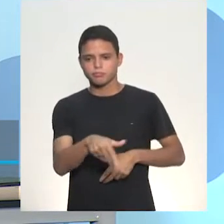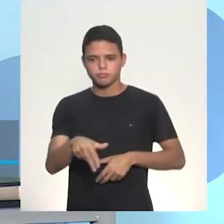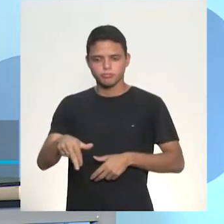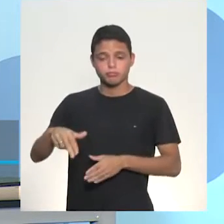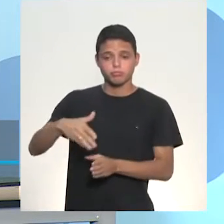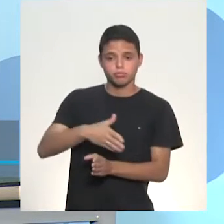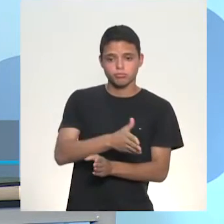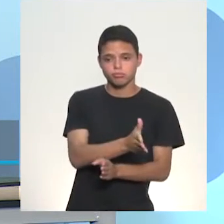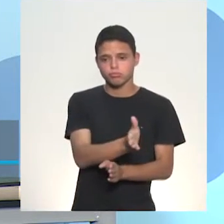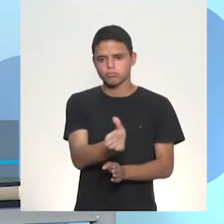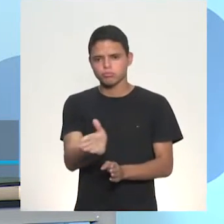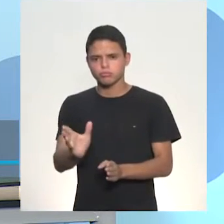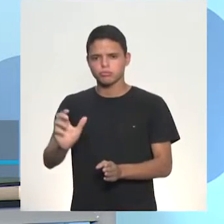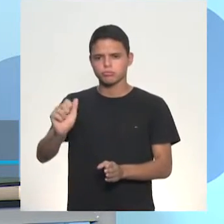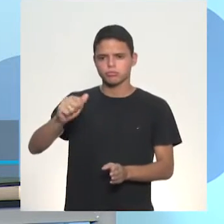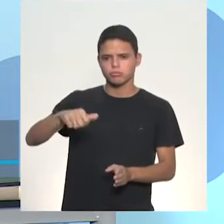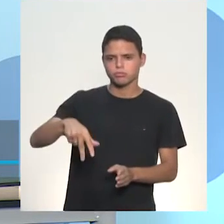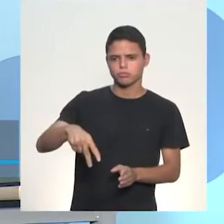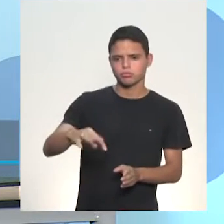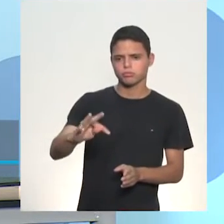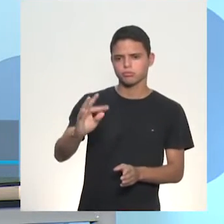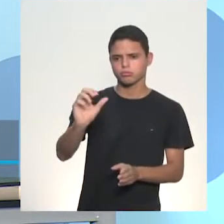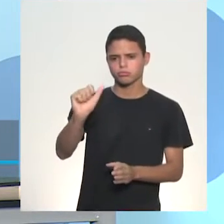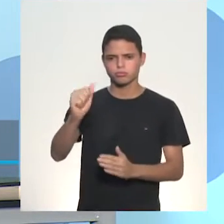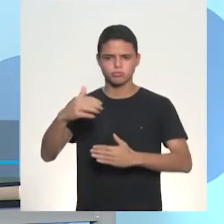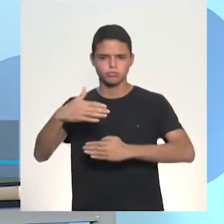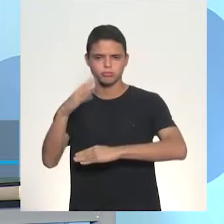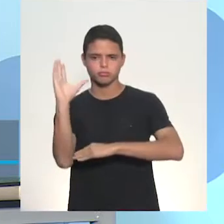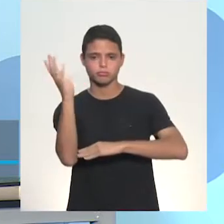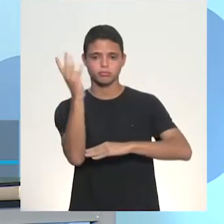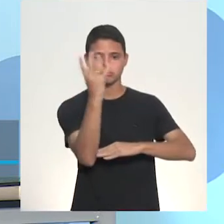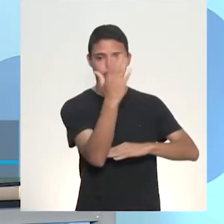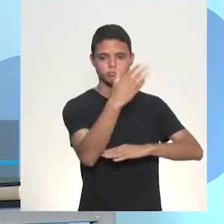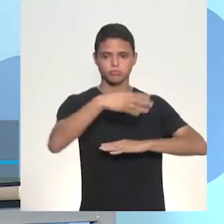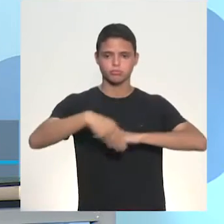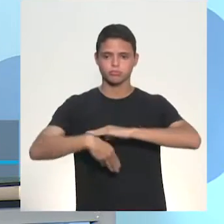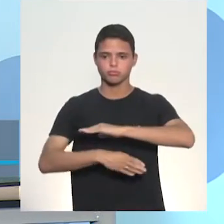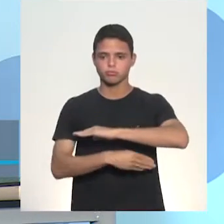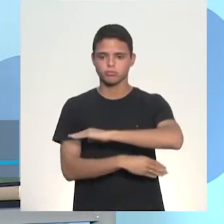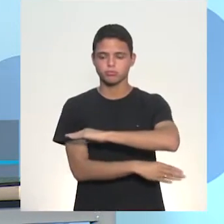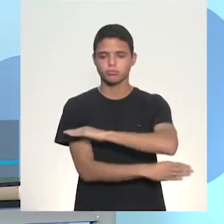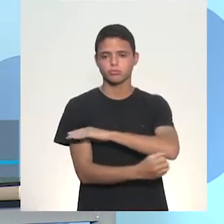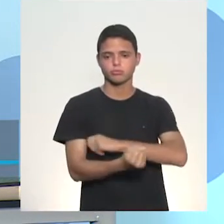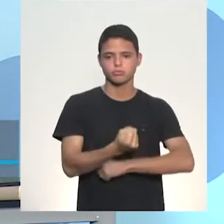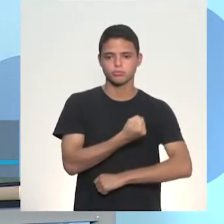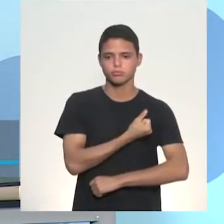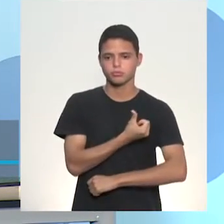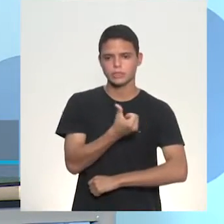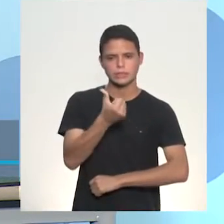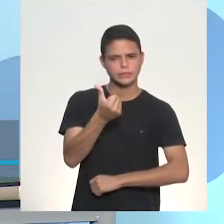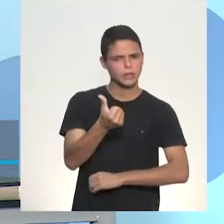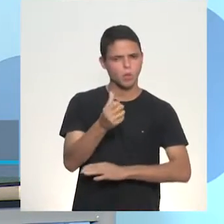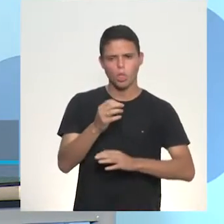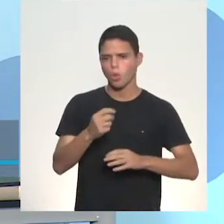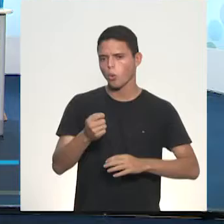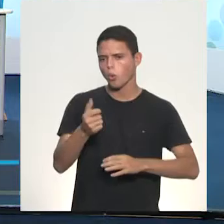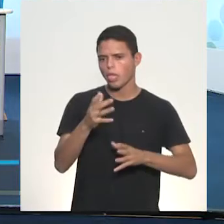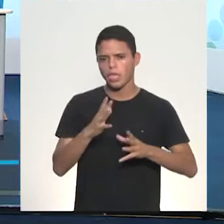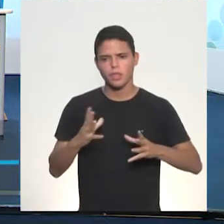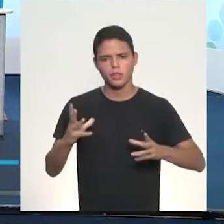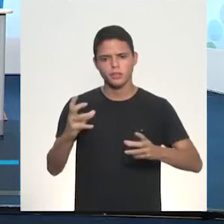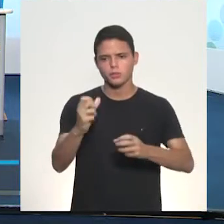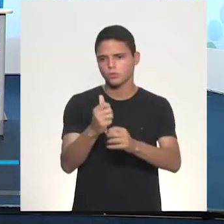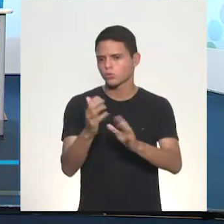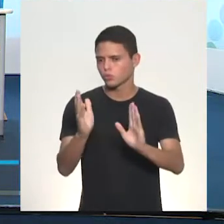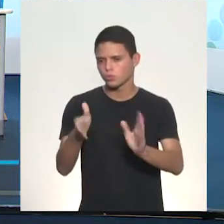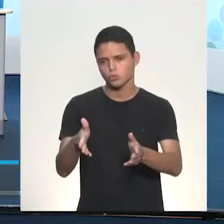vi aqui, acho que um. Quase todos os biomas, né? Então, são 6 biomas ao todo, só 2 que ela não entrou aqui. Né? Ela a transita caatinga